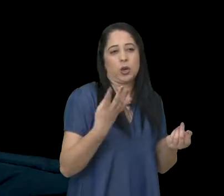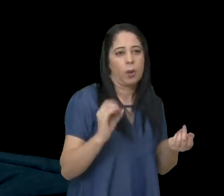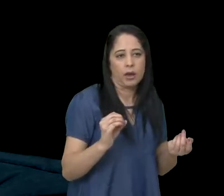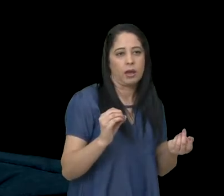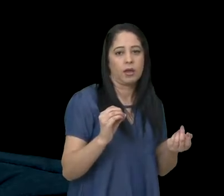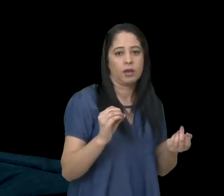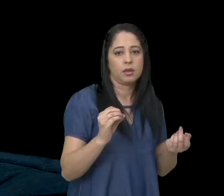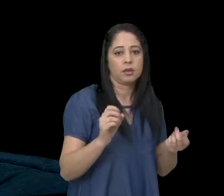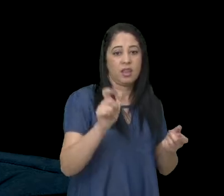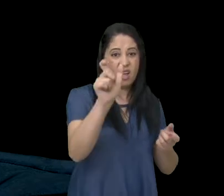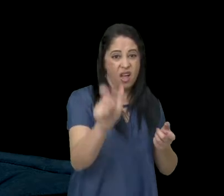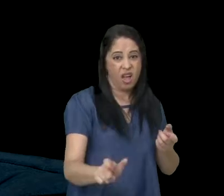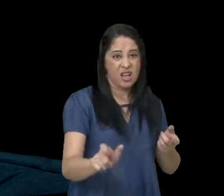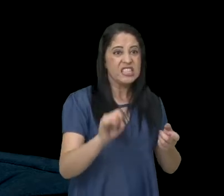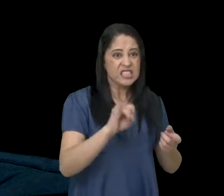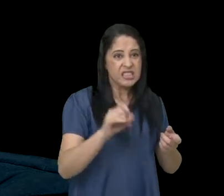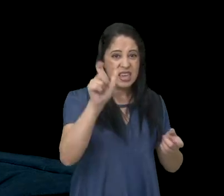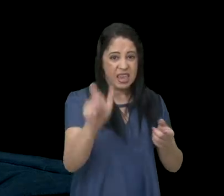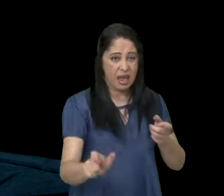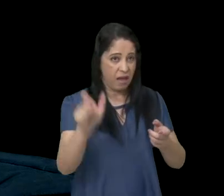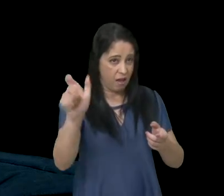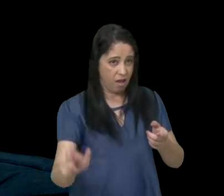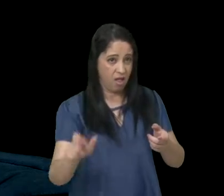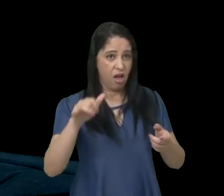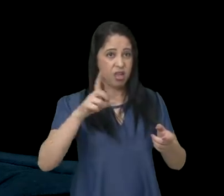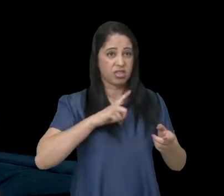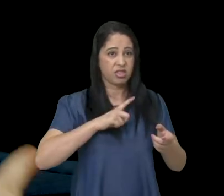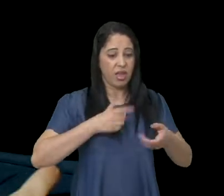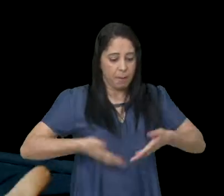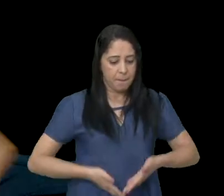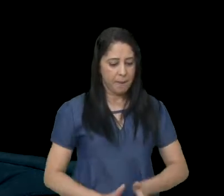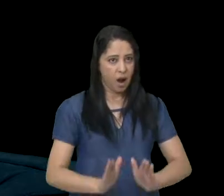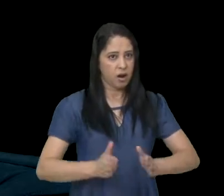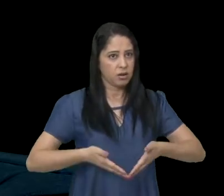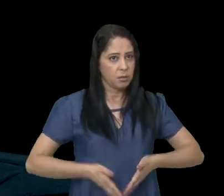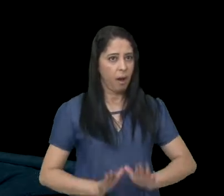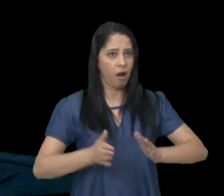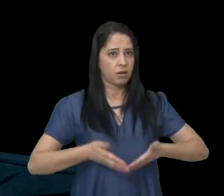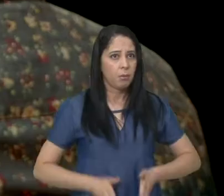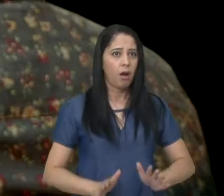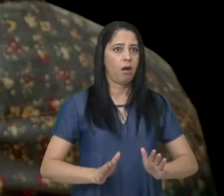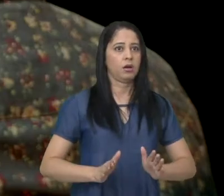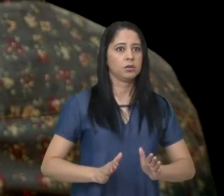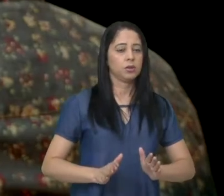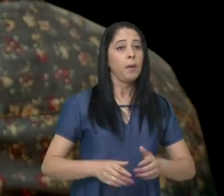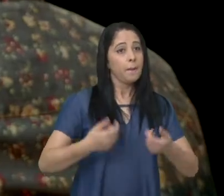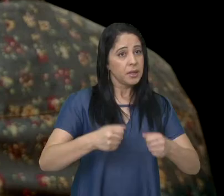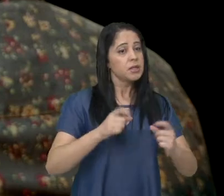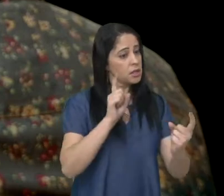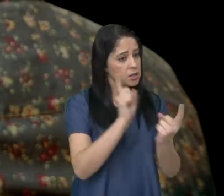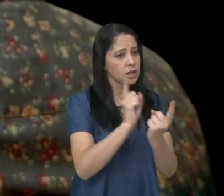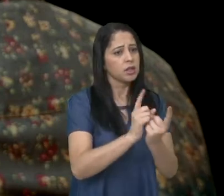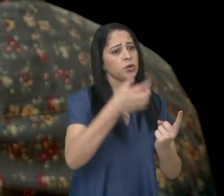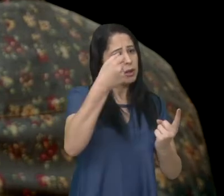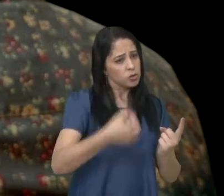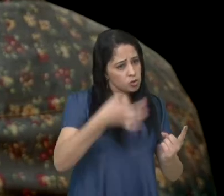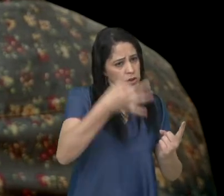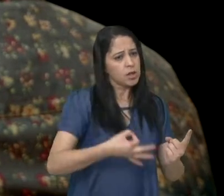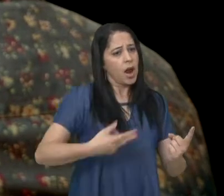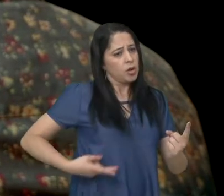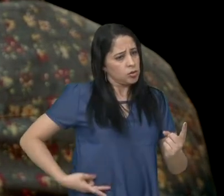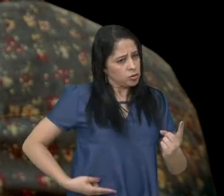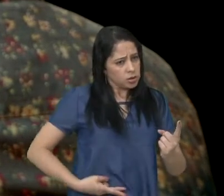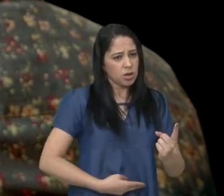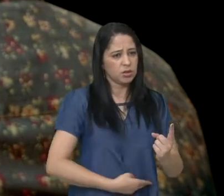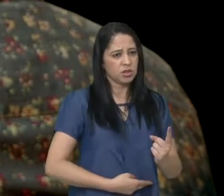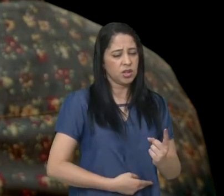40 anos, a mulher que teve 3, 4 partos naturais, ela precisa desse atendimento. E isso, se você for na UBS em